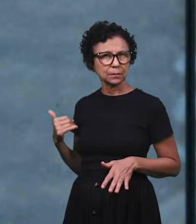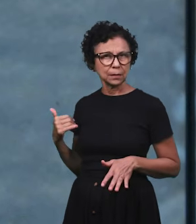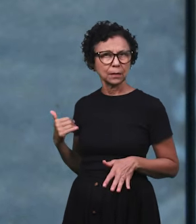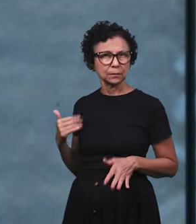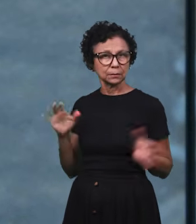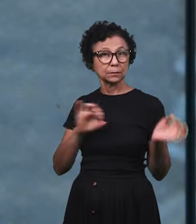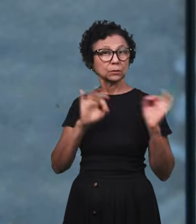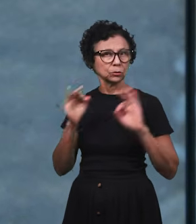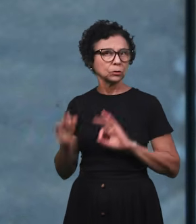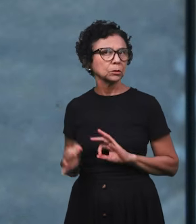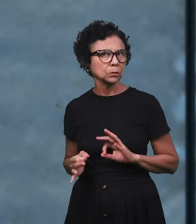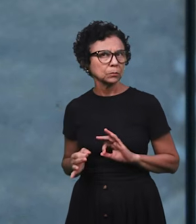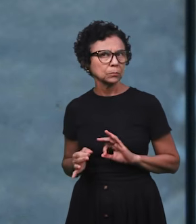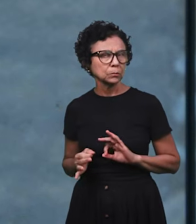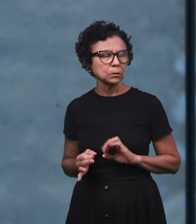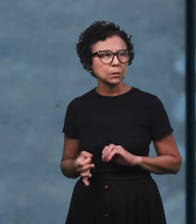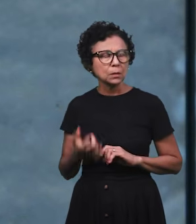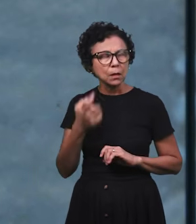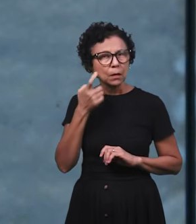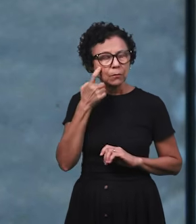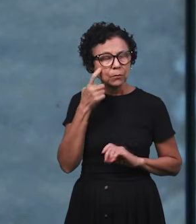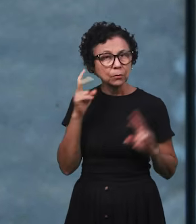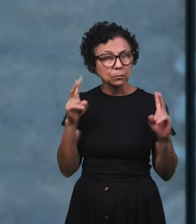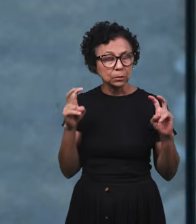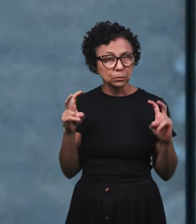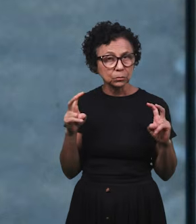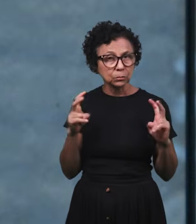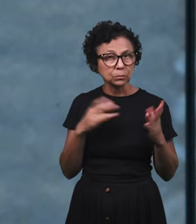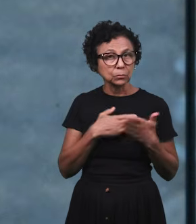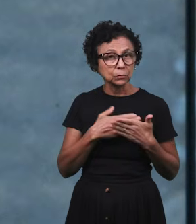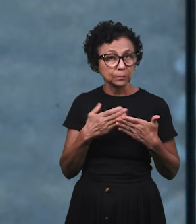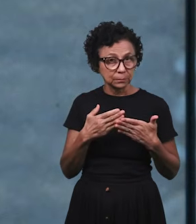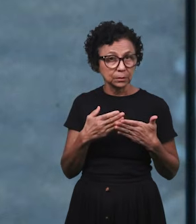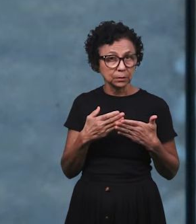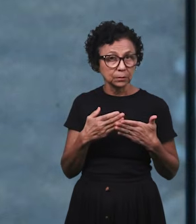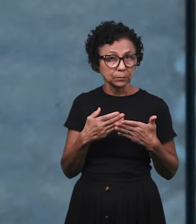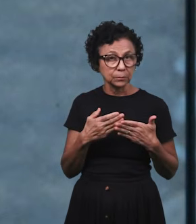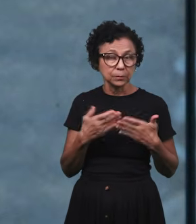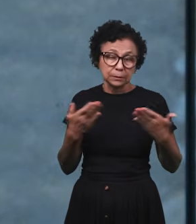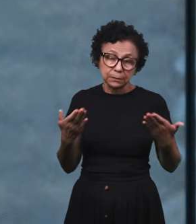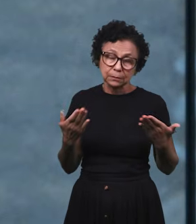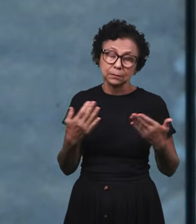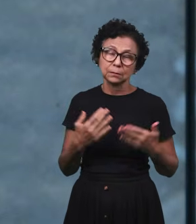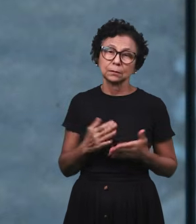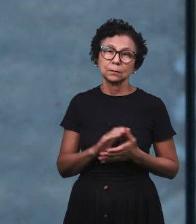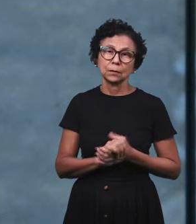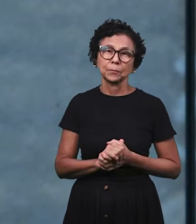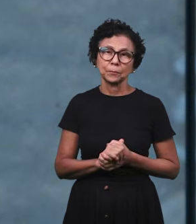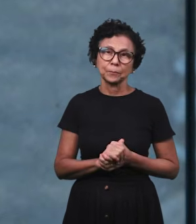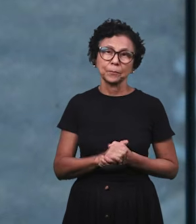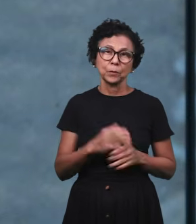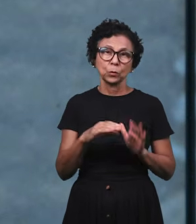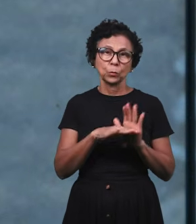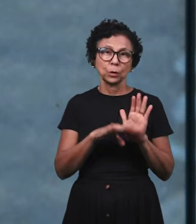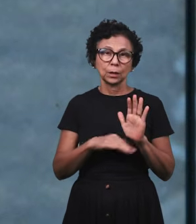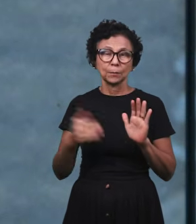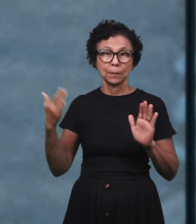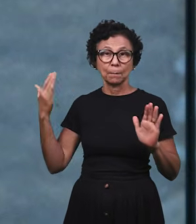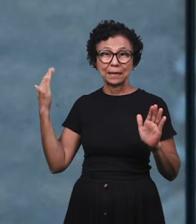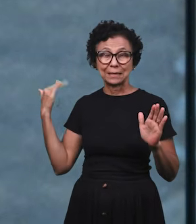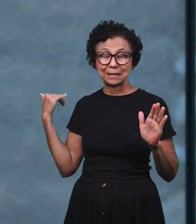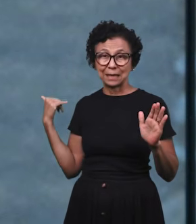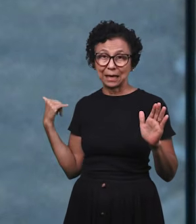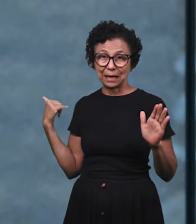semana passada? Viu o assunto que começamos a abordar? É porque esse programa hoje é uma continuação do da semana passada. Se